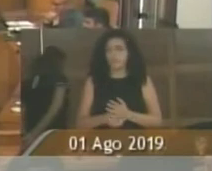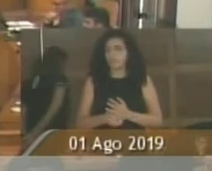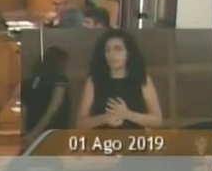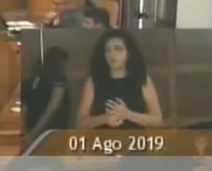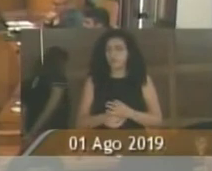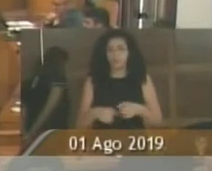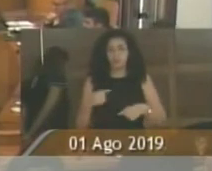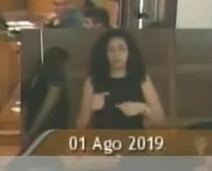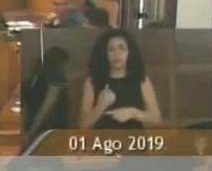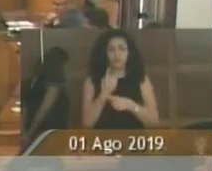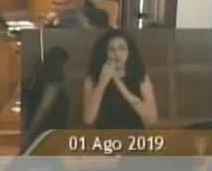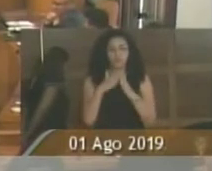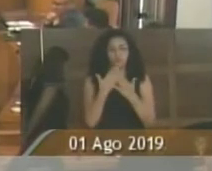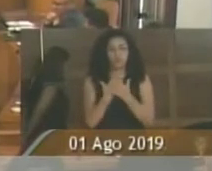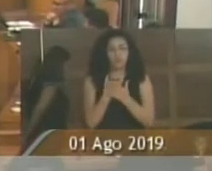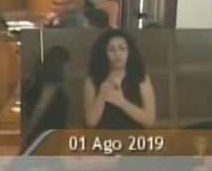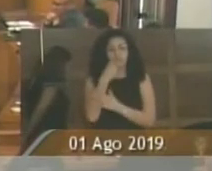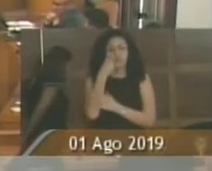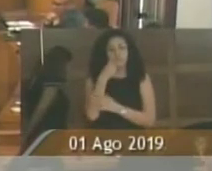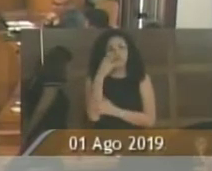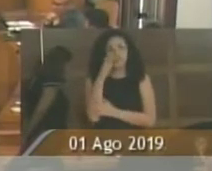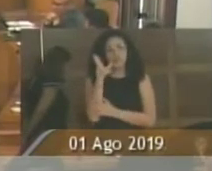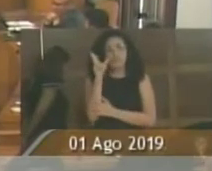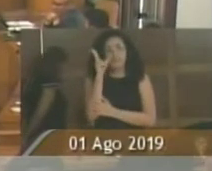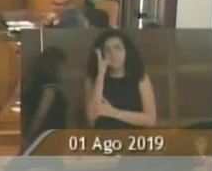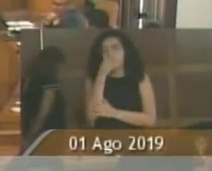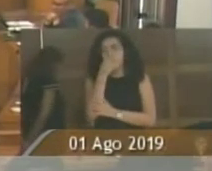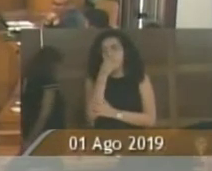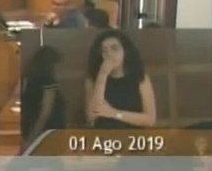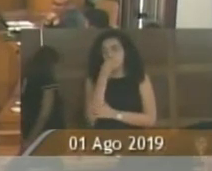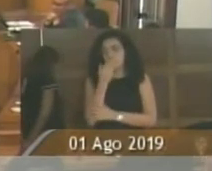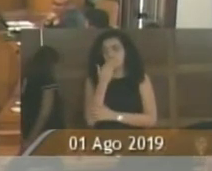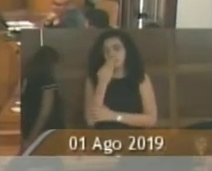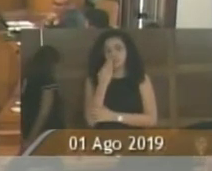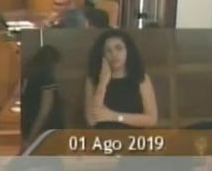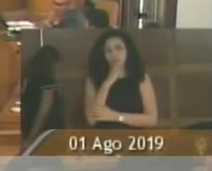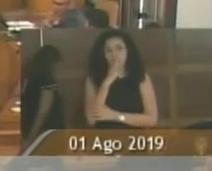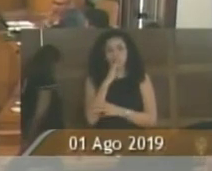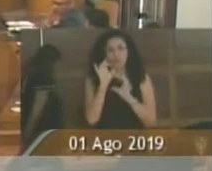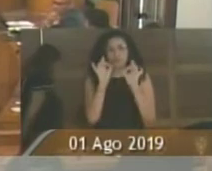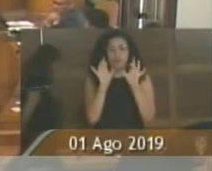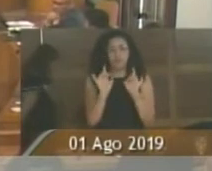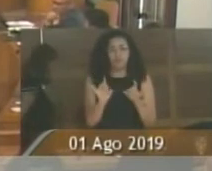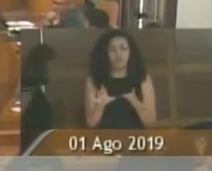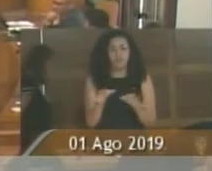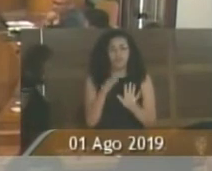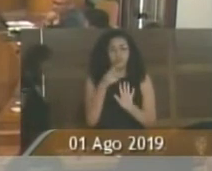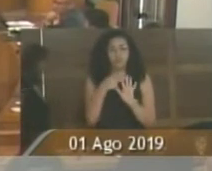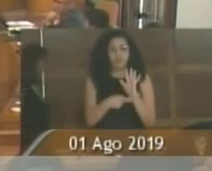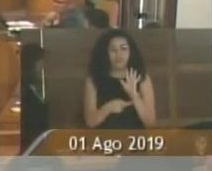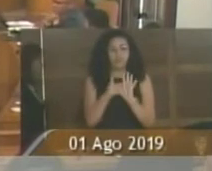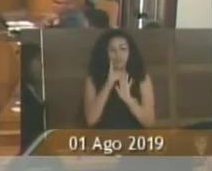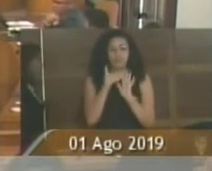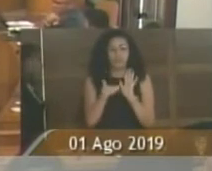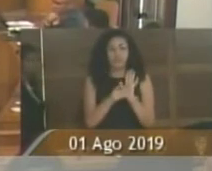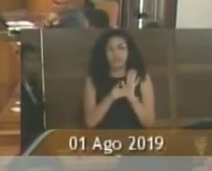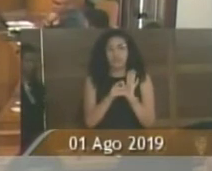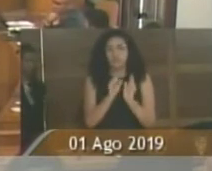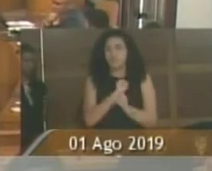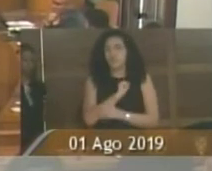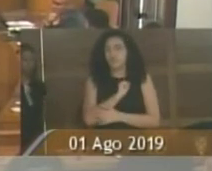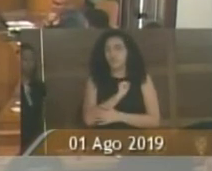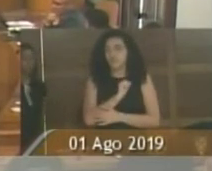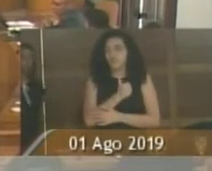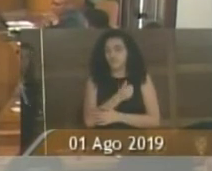Em discussão única, requerimento verbal de autoria da vereadora Luciana Valverde, solicitou regime de urgência especial para os projetos de decreto legislativo